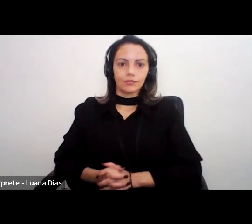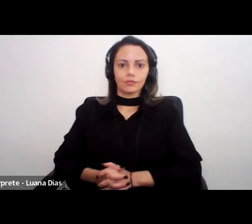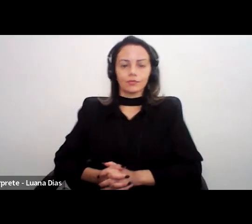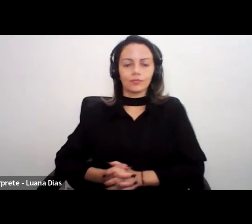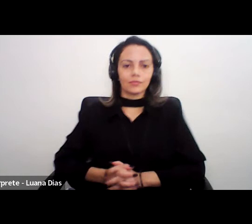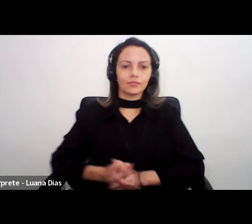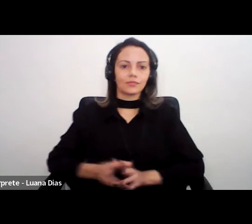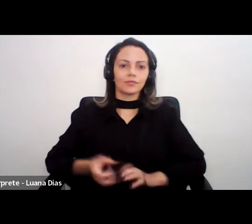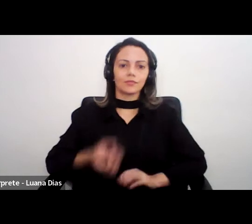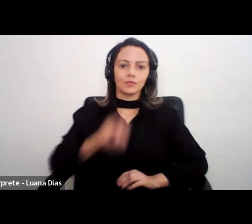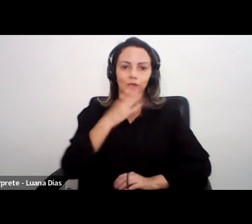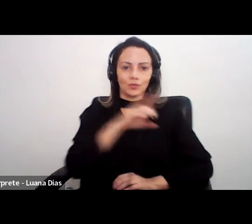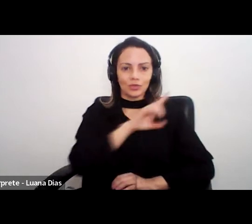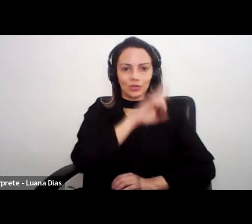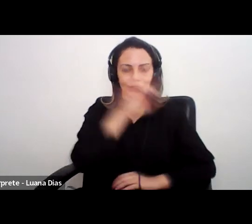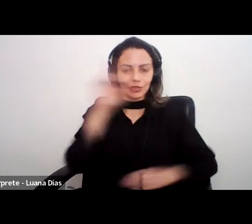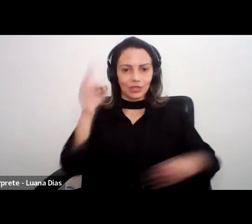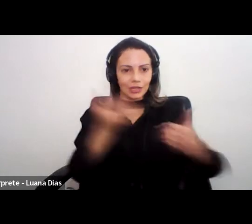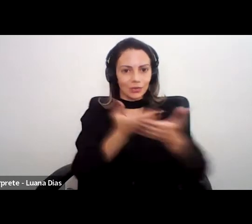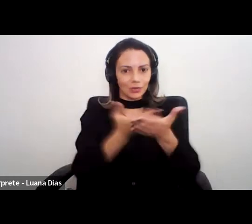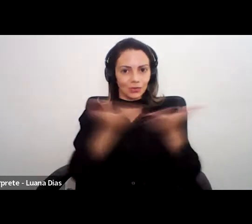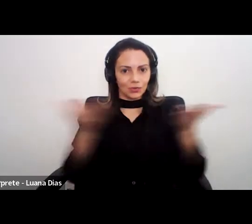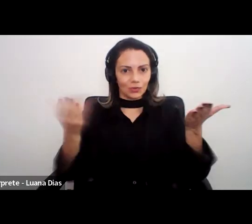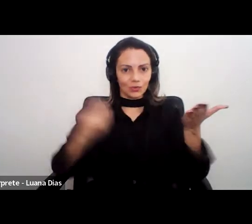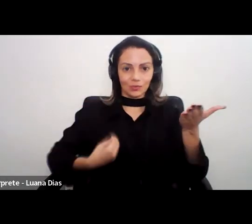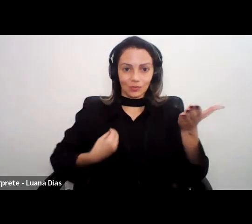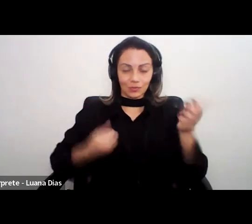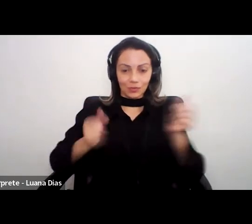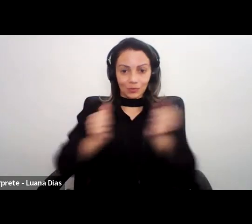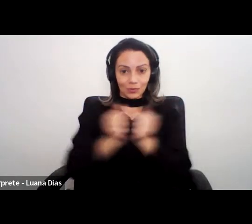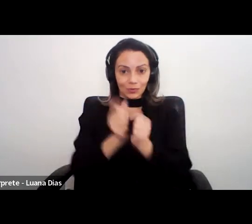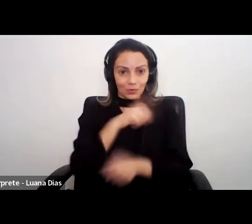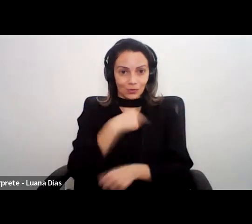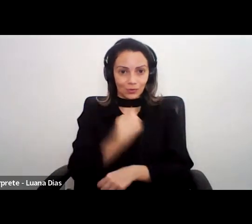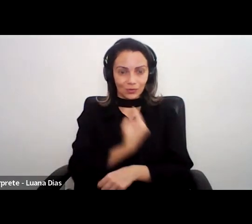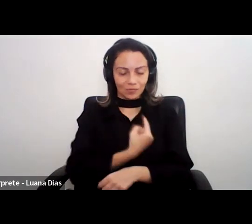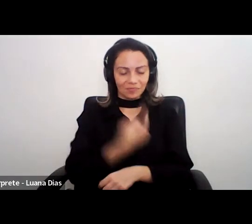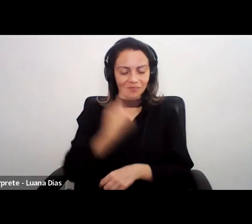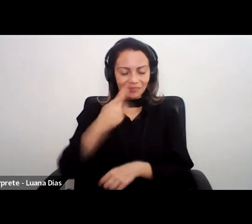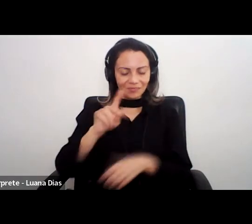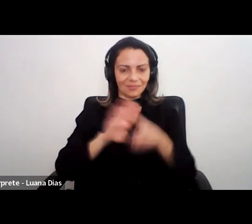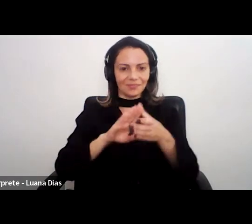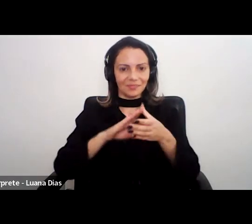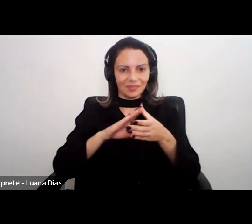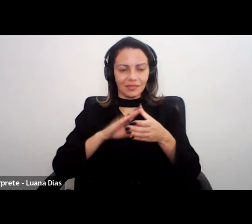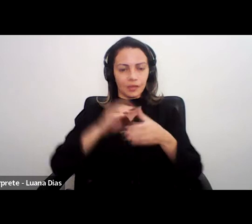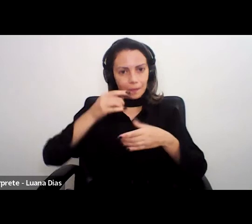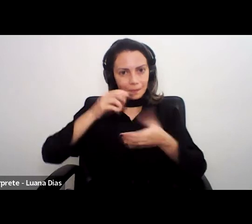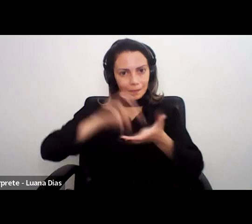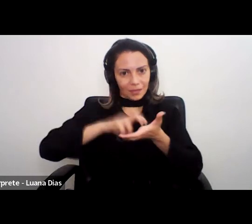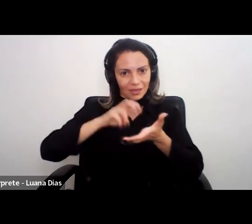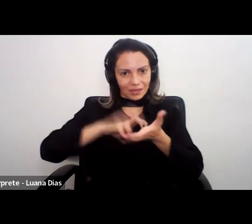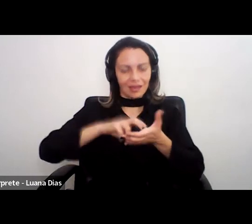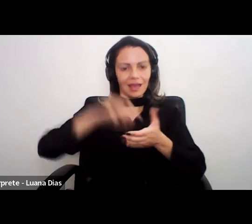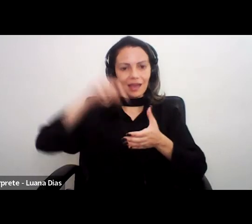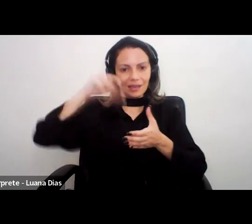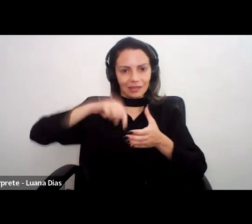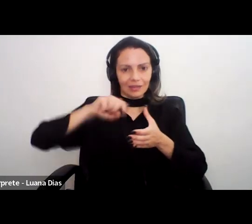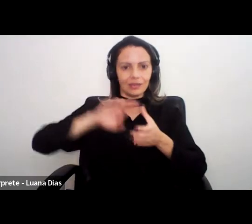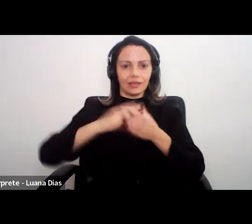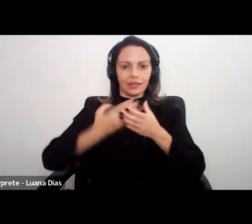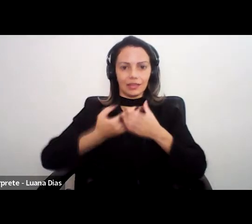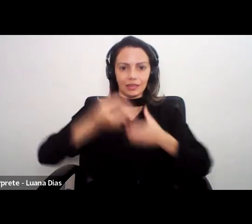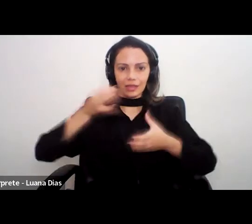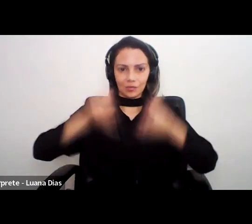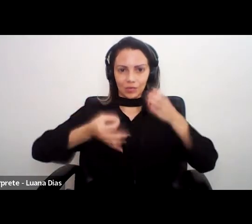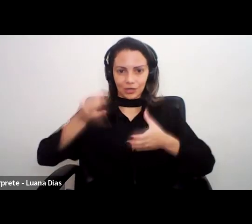Todos e todas que estão conosco nessa manhã aqui na Emerge. Eu cumprimento